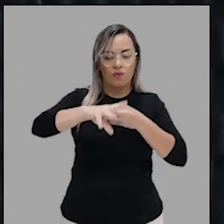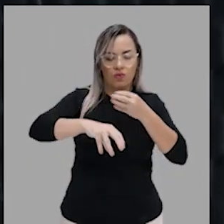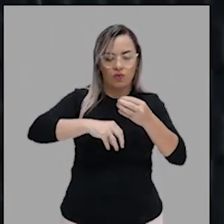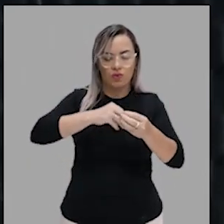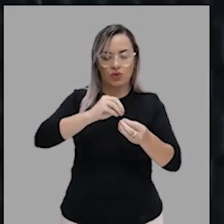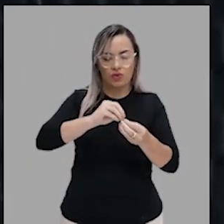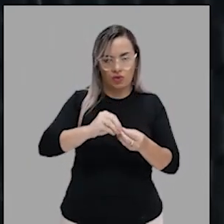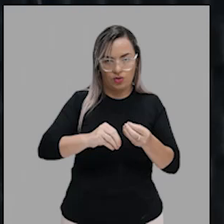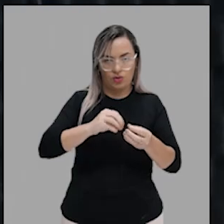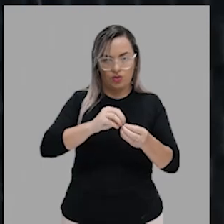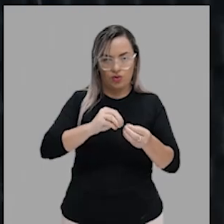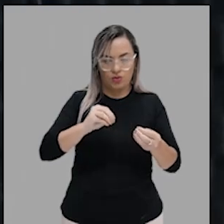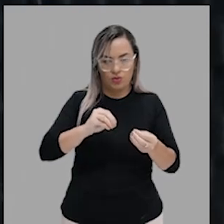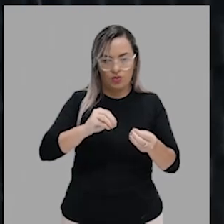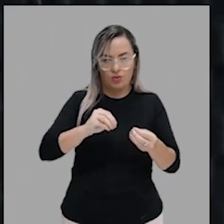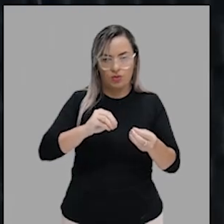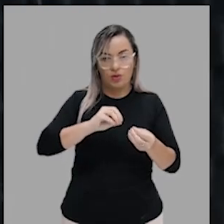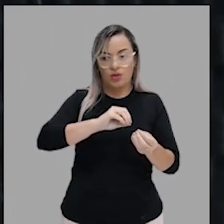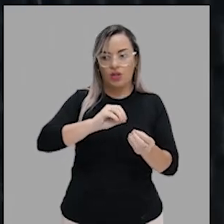rua, indo para os